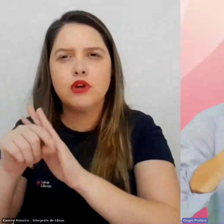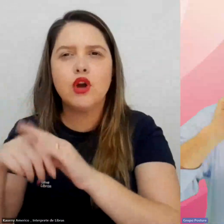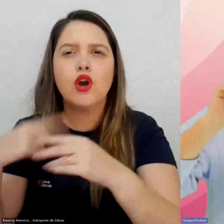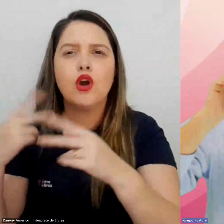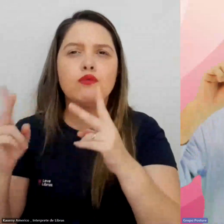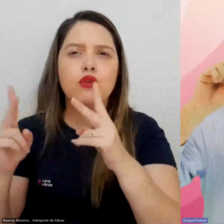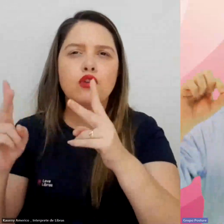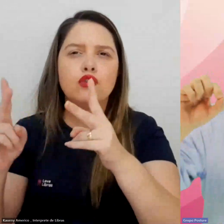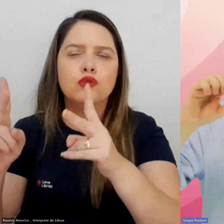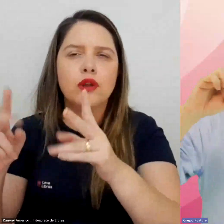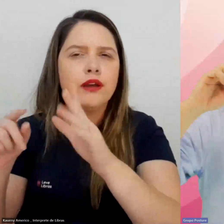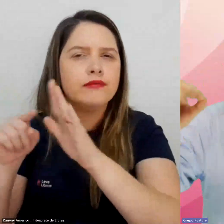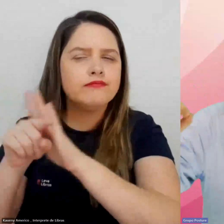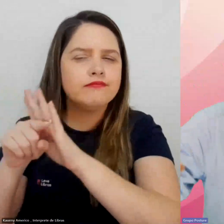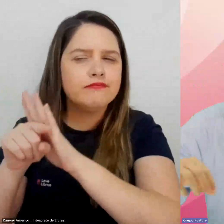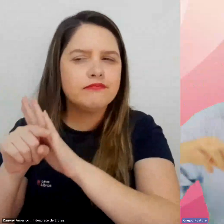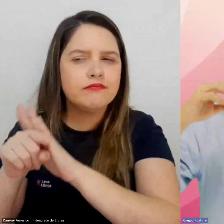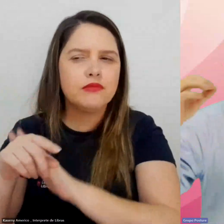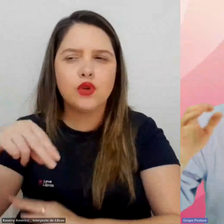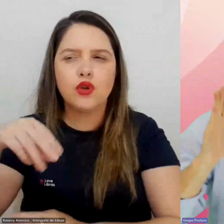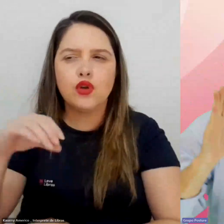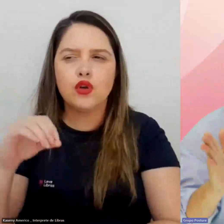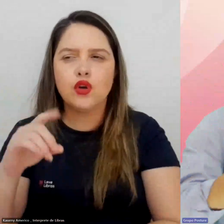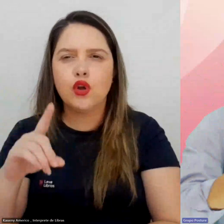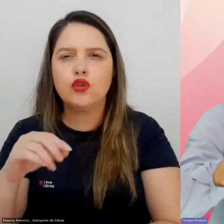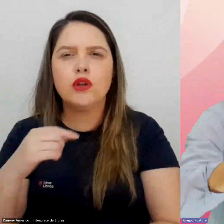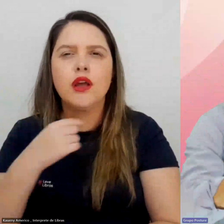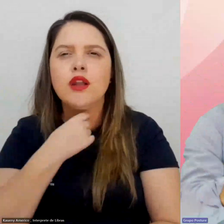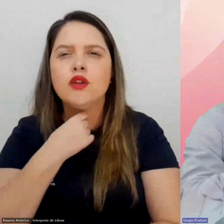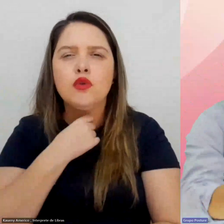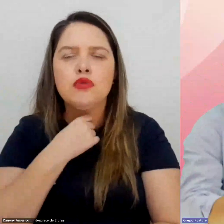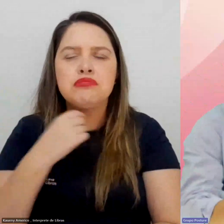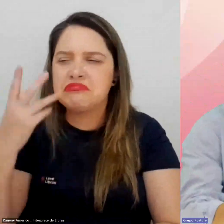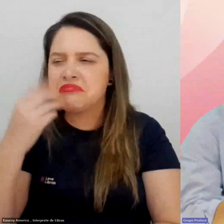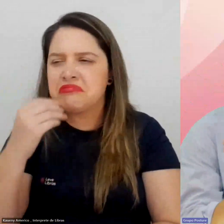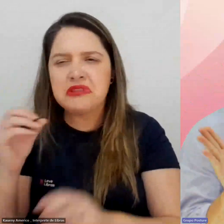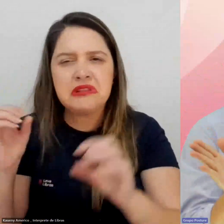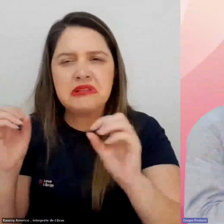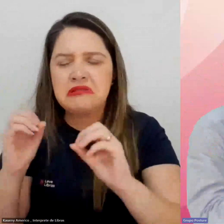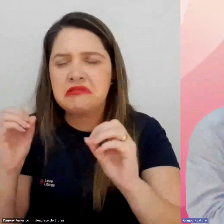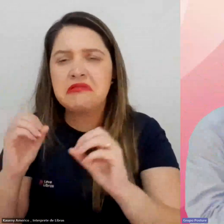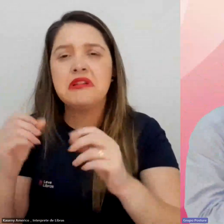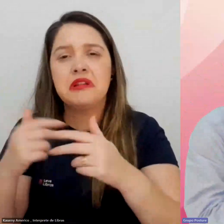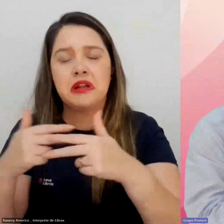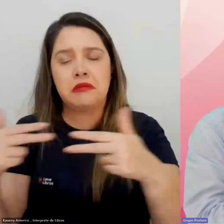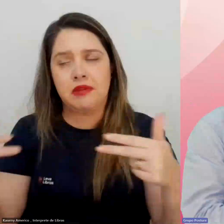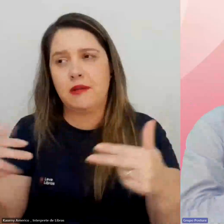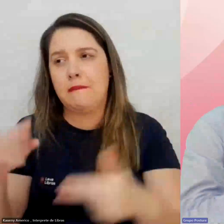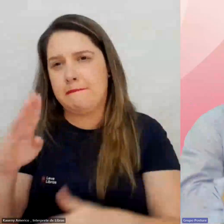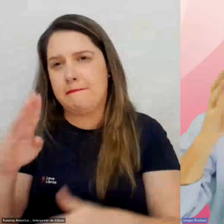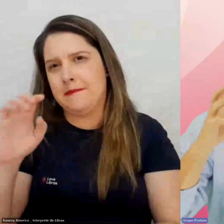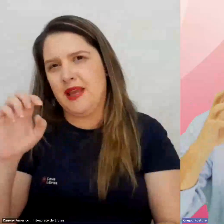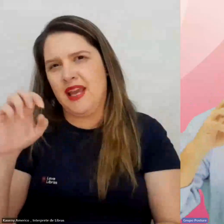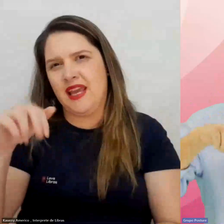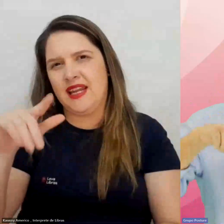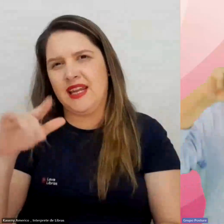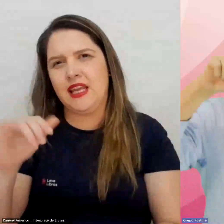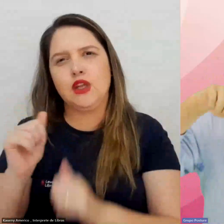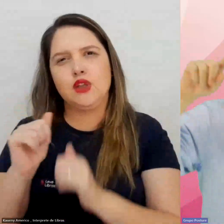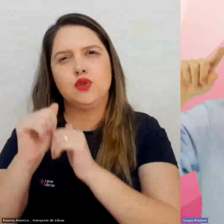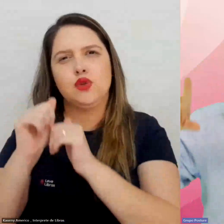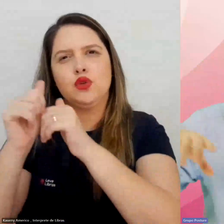Então, é um nódulo redondo, bonitinho, não tem nada. Ele vai dar como uma característica benigna, a gente só acompanha. É um